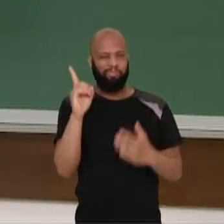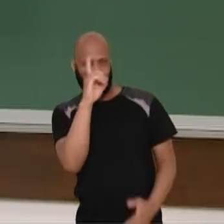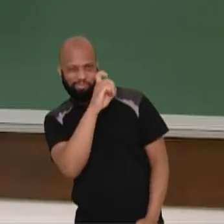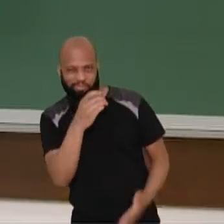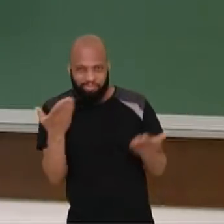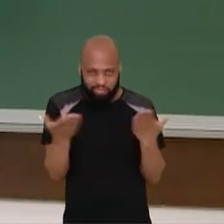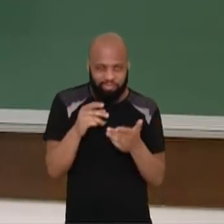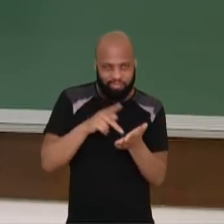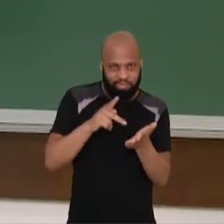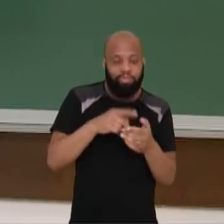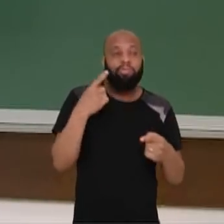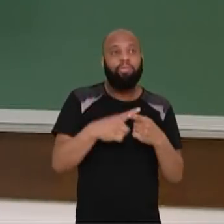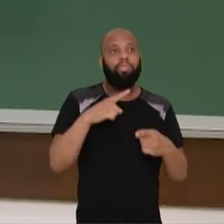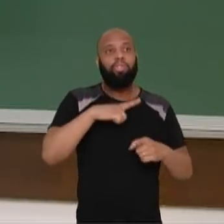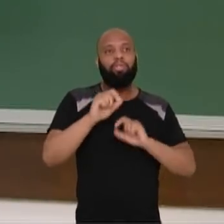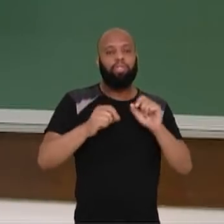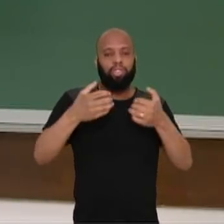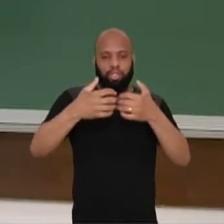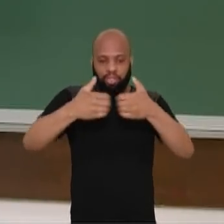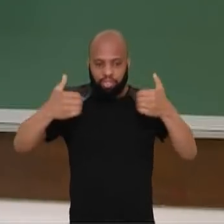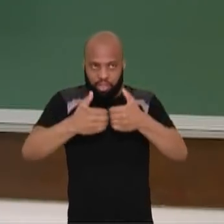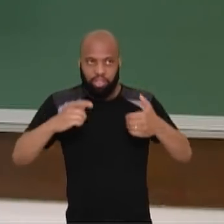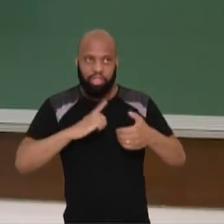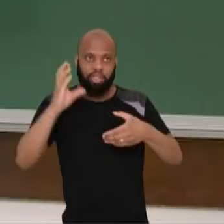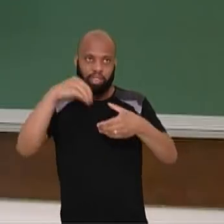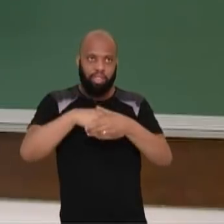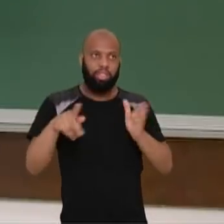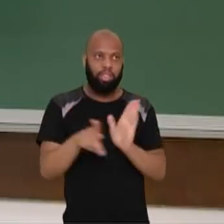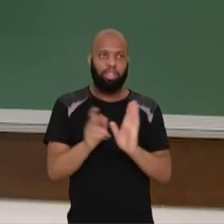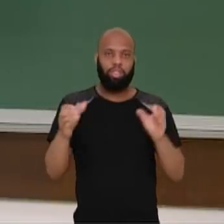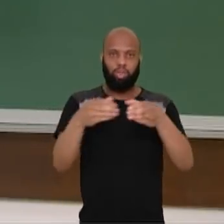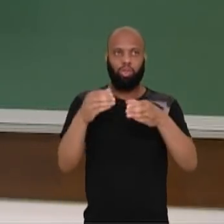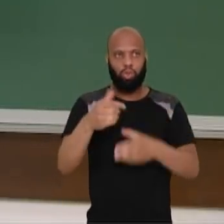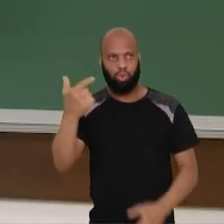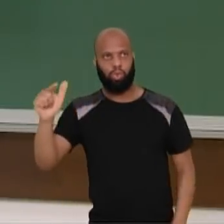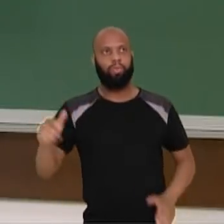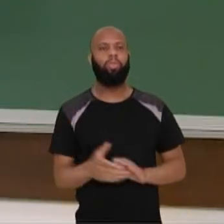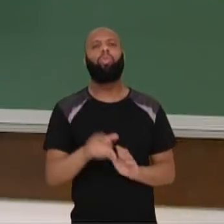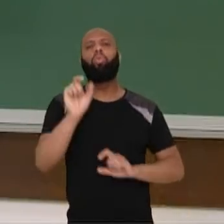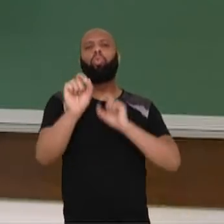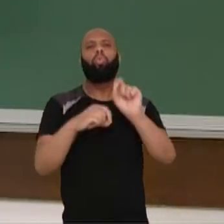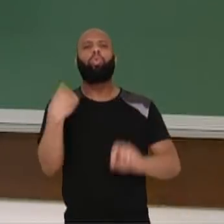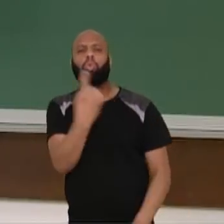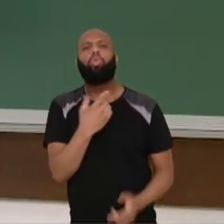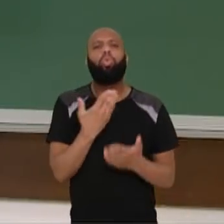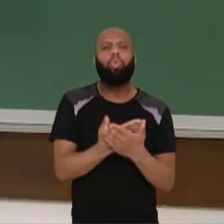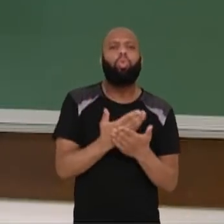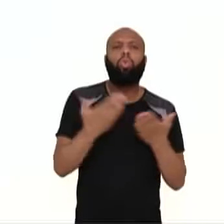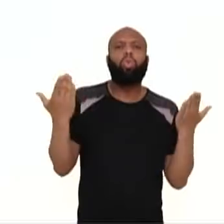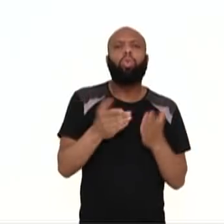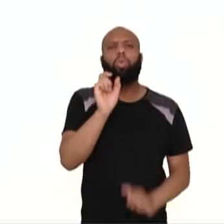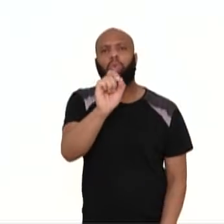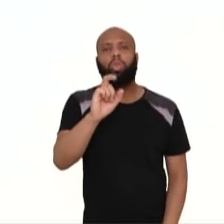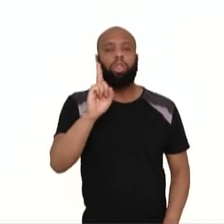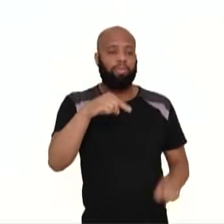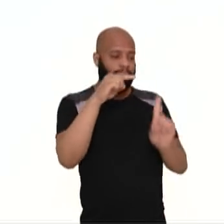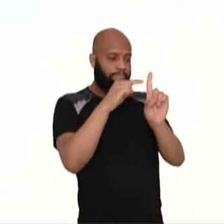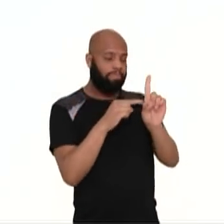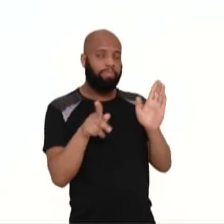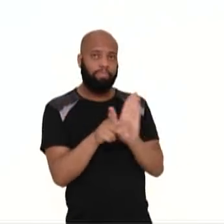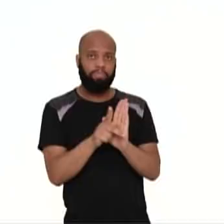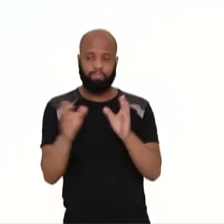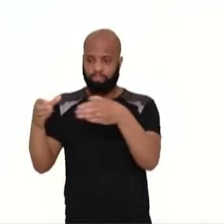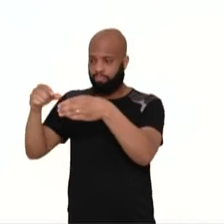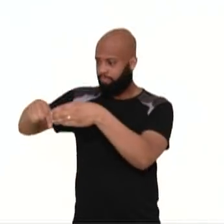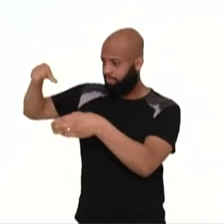complicada, né? Porque tem as subdivisões dentro de um conjunto maior. Então, o que a gente trabalhou hoje? Os tipos de